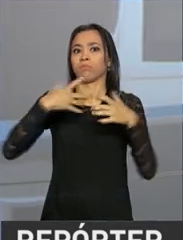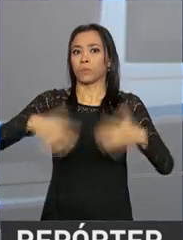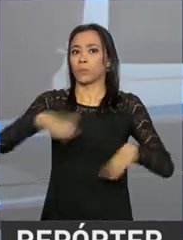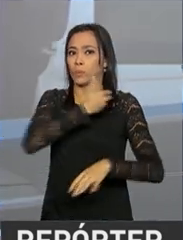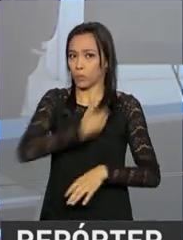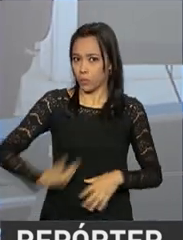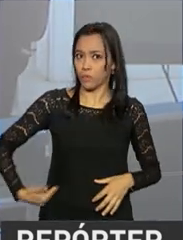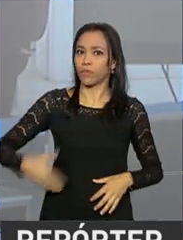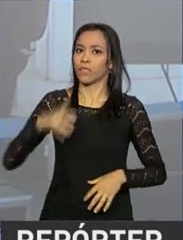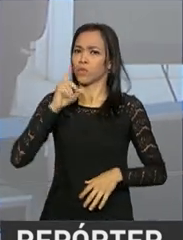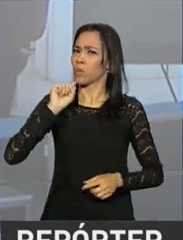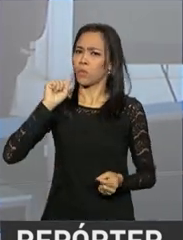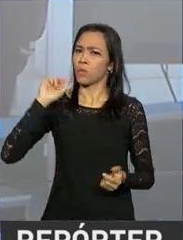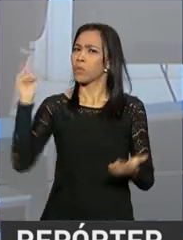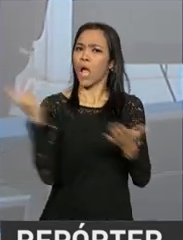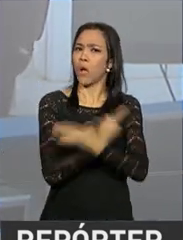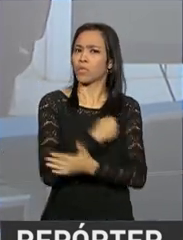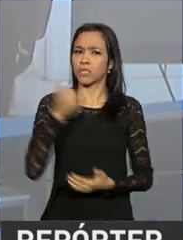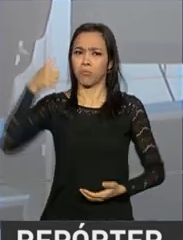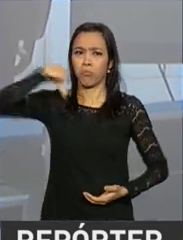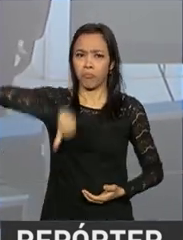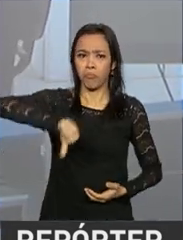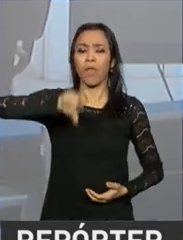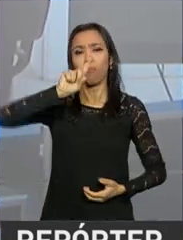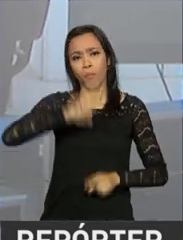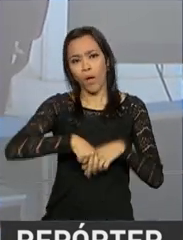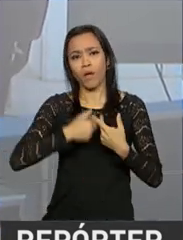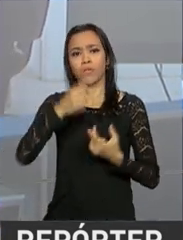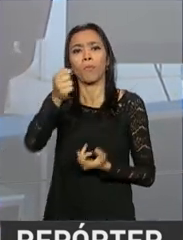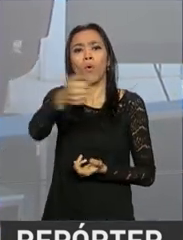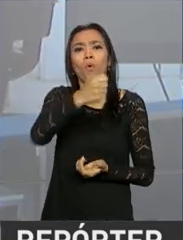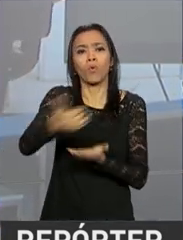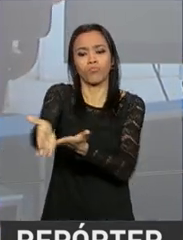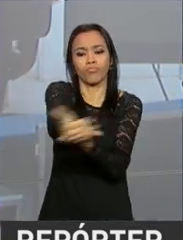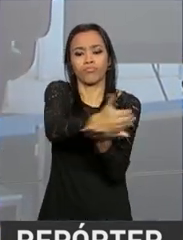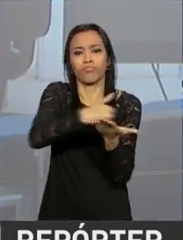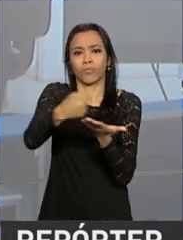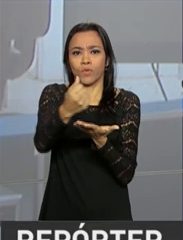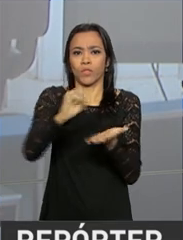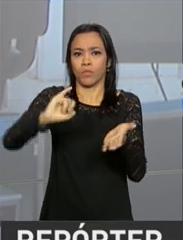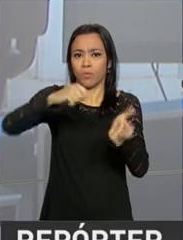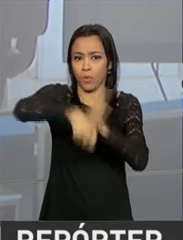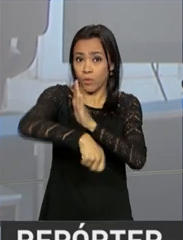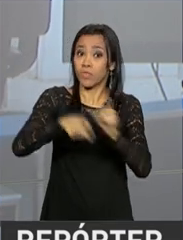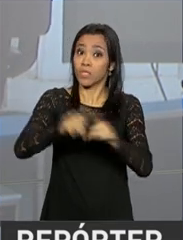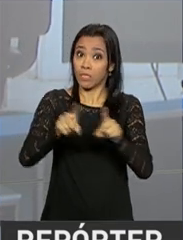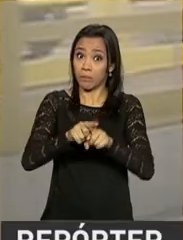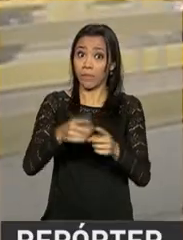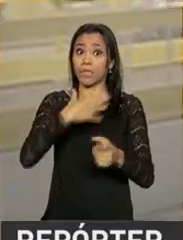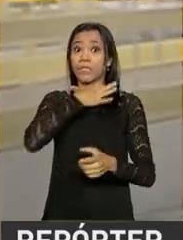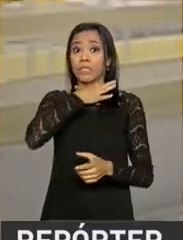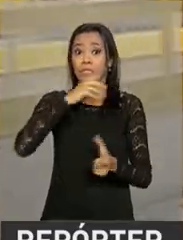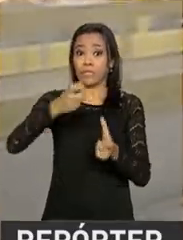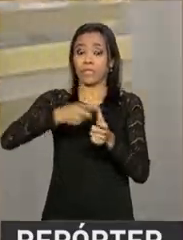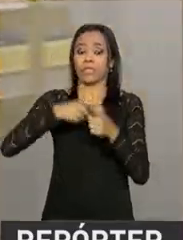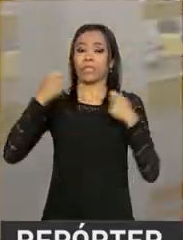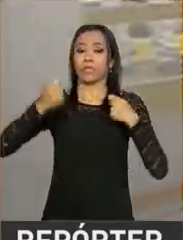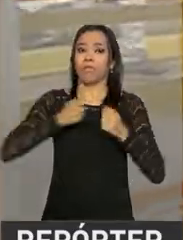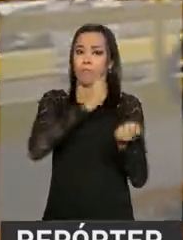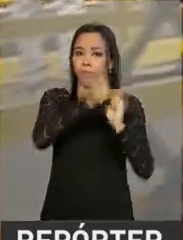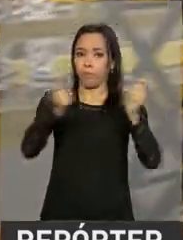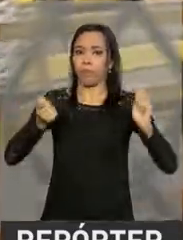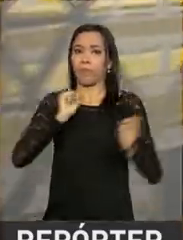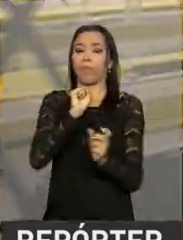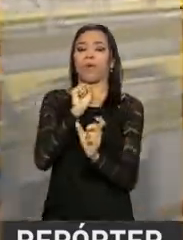As causas do resultado negativo foram queda na arrecadação e o crescimento das despesas com a Previdência.